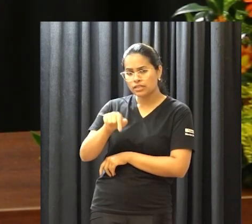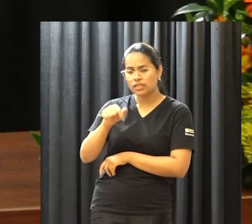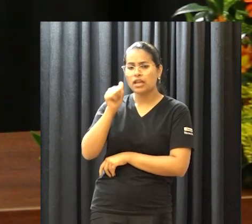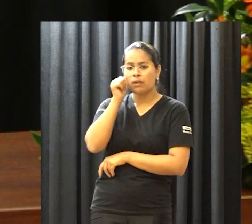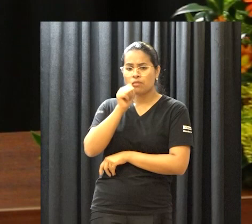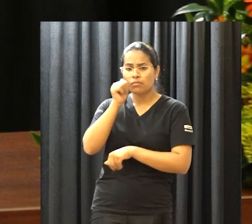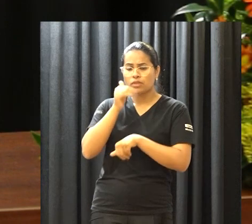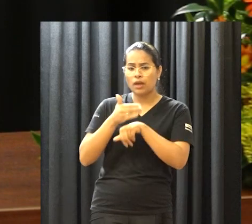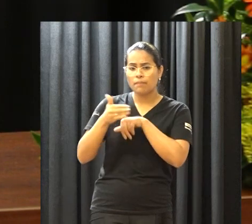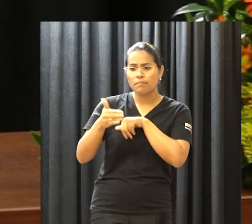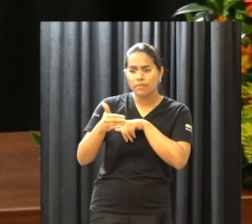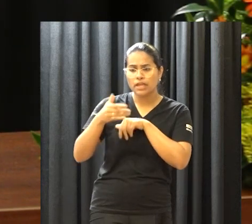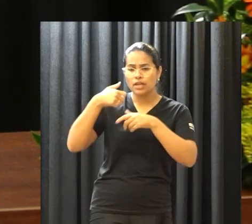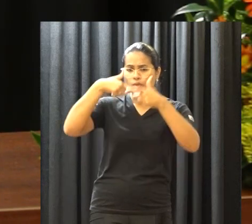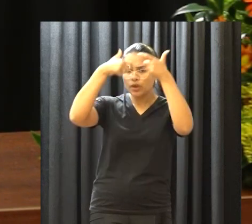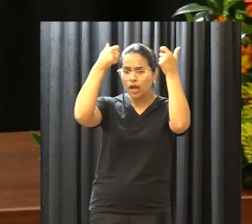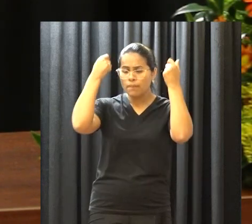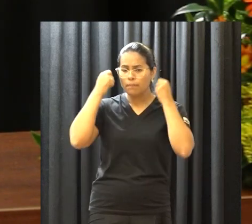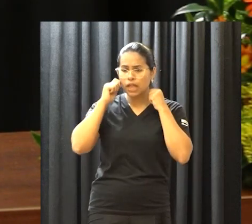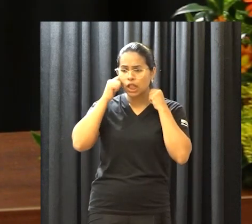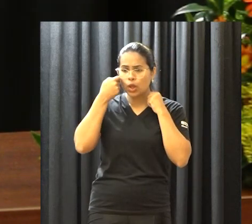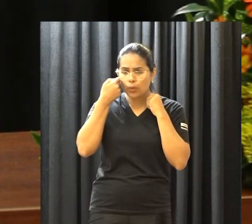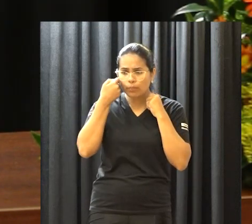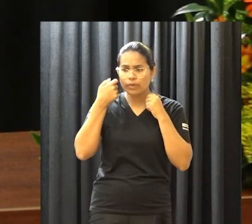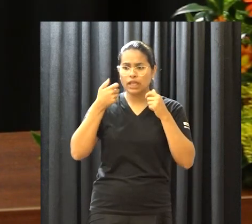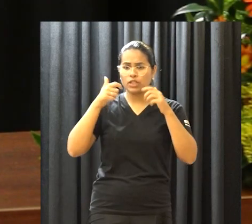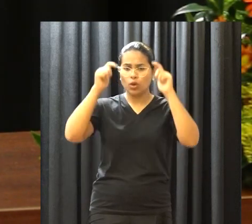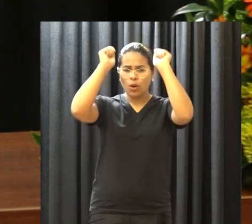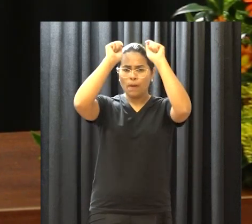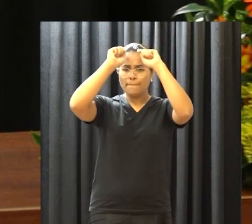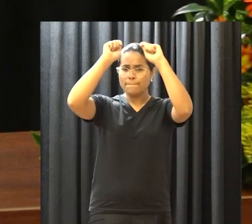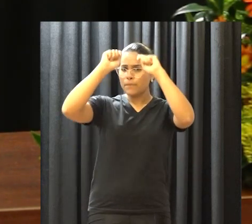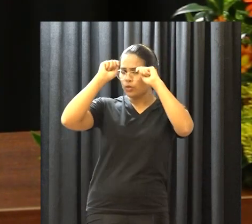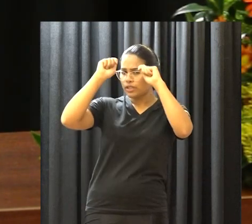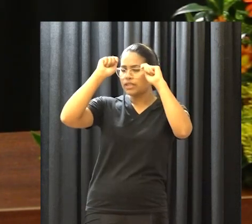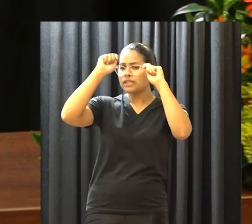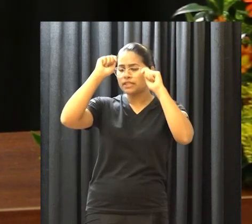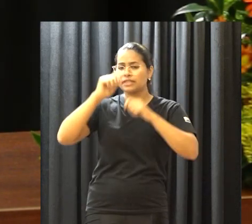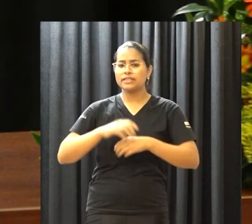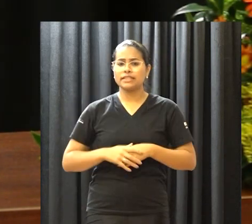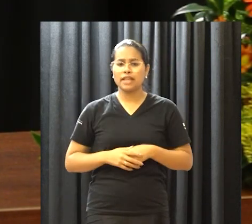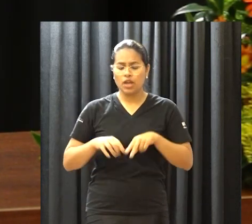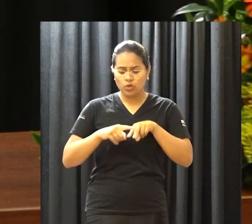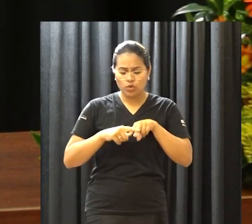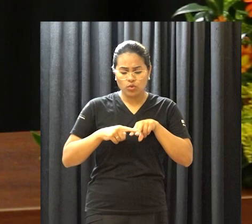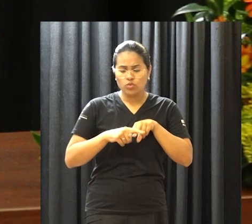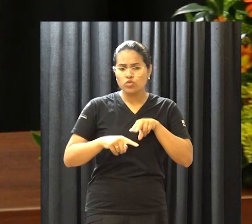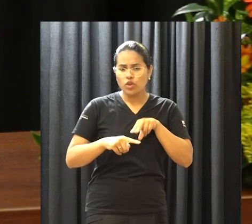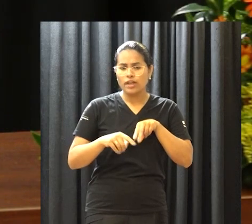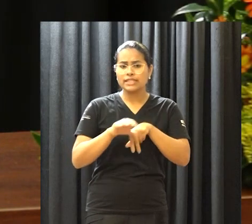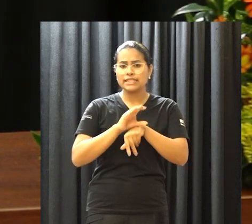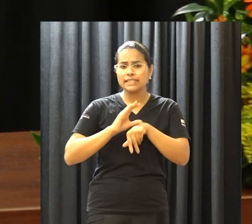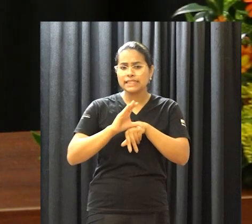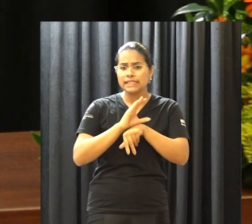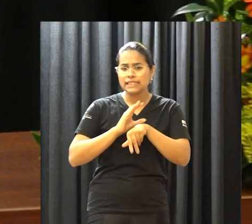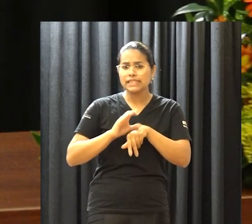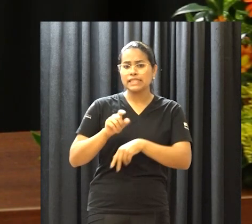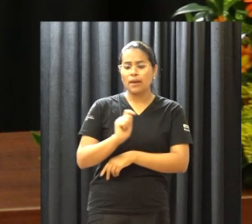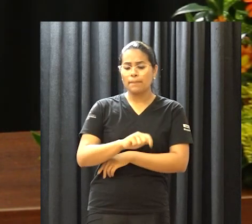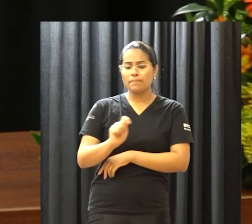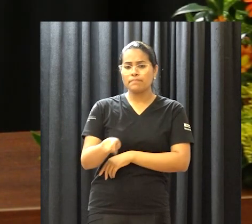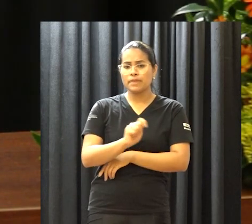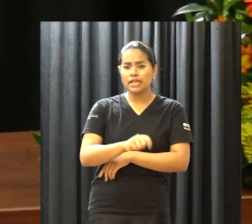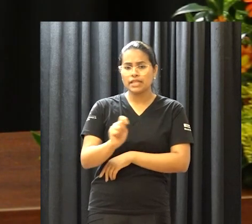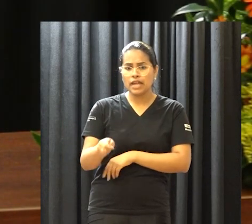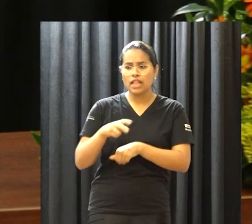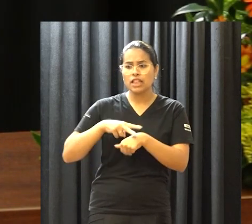cabelos pretos, está usando óculos, um boné, veste uma camisa rosa, um short cinza. A bengala dela, verde, está